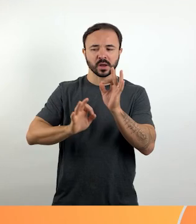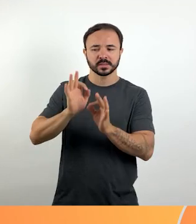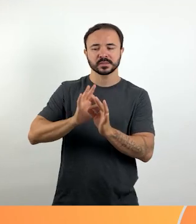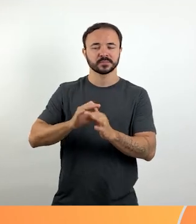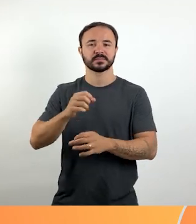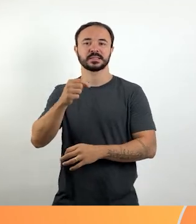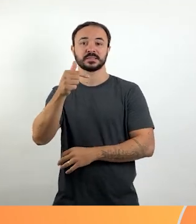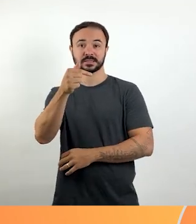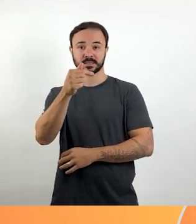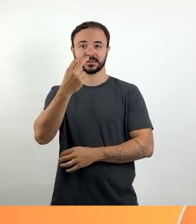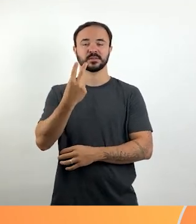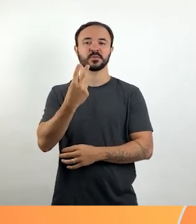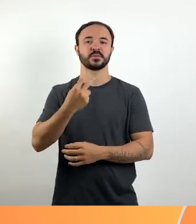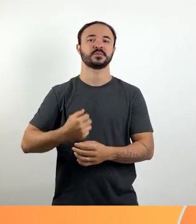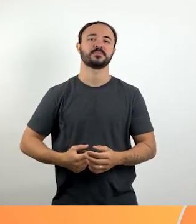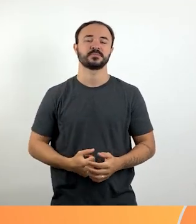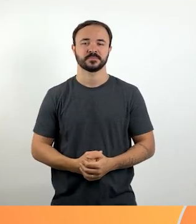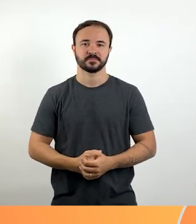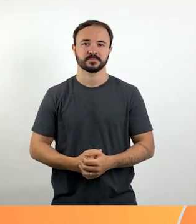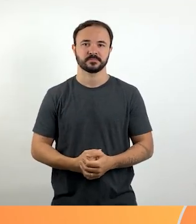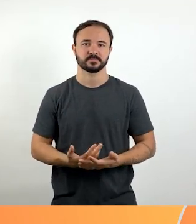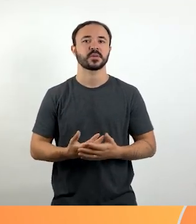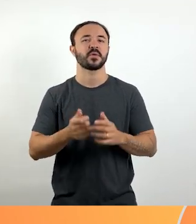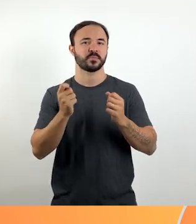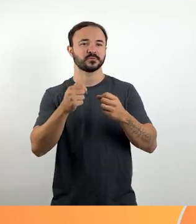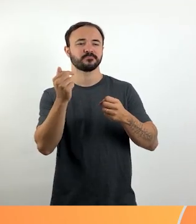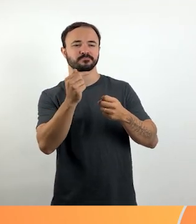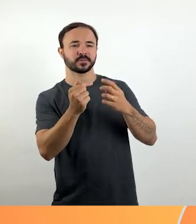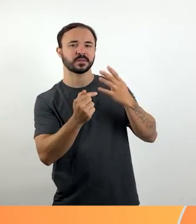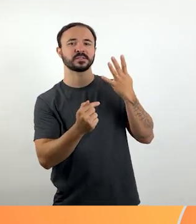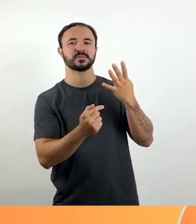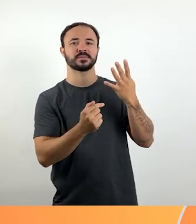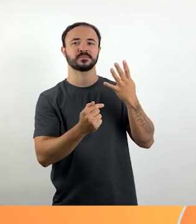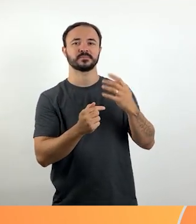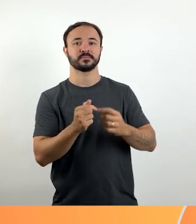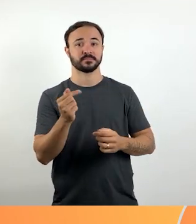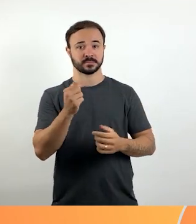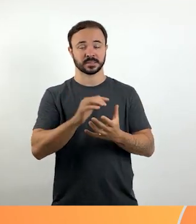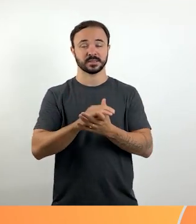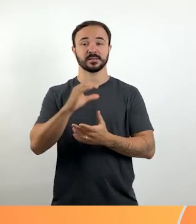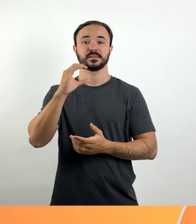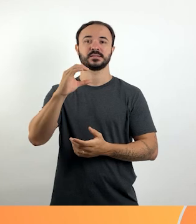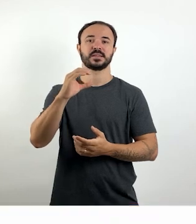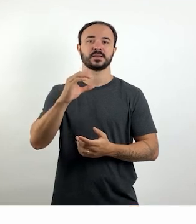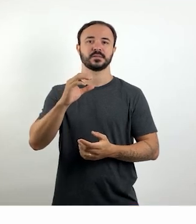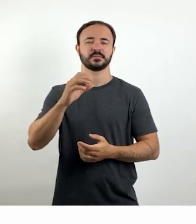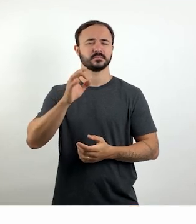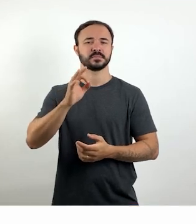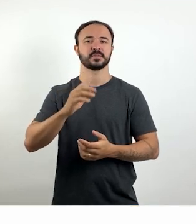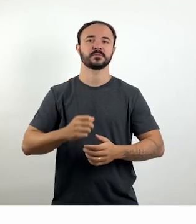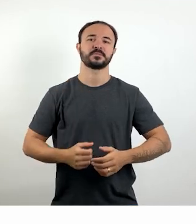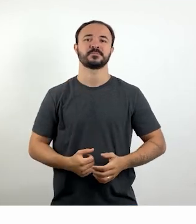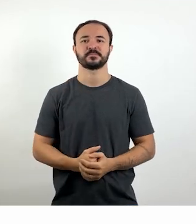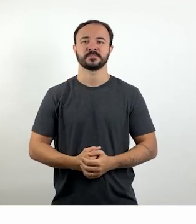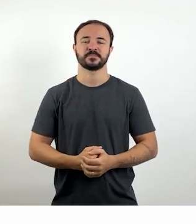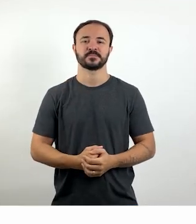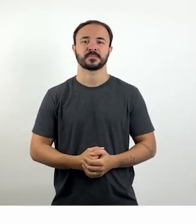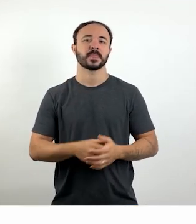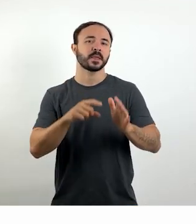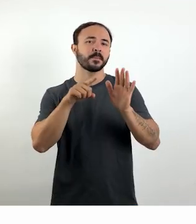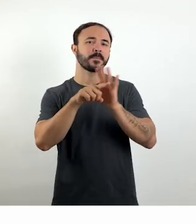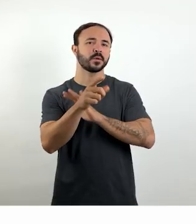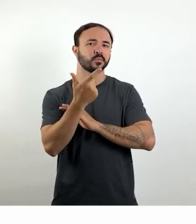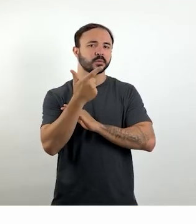por AB. Então, nós podemos marcar aí a alternativa de letra C, certinho? E vamos aqui para a próxima